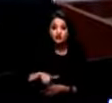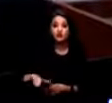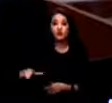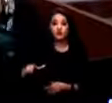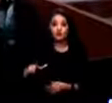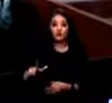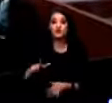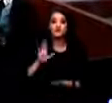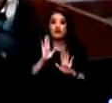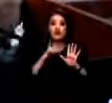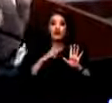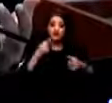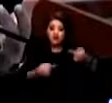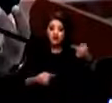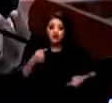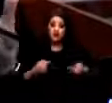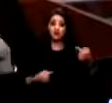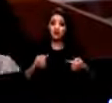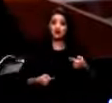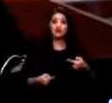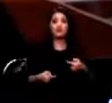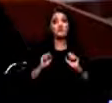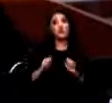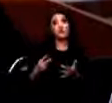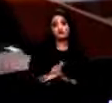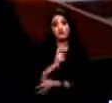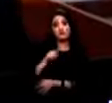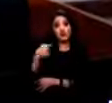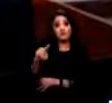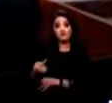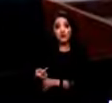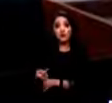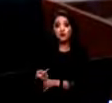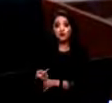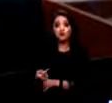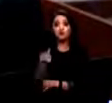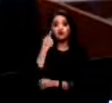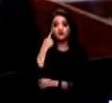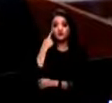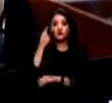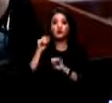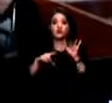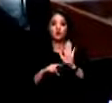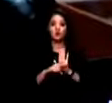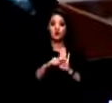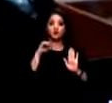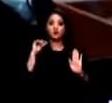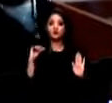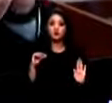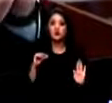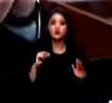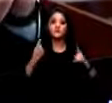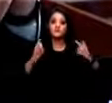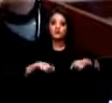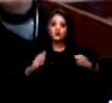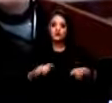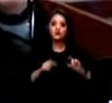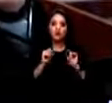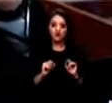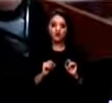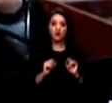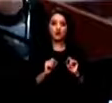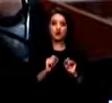discutido, inclusive, isso pode ficar para uma outra oportunidade, é que o destaque deveria ser colocado em